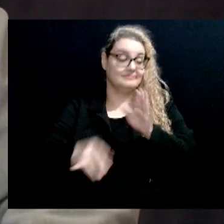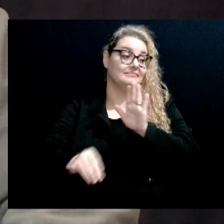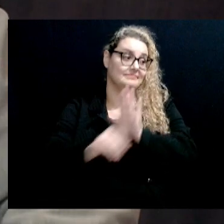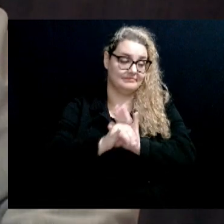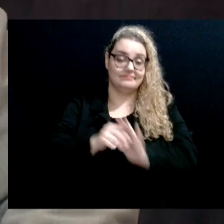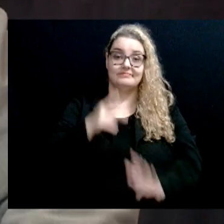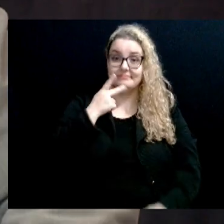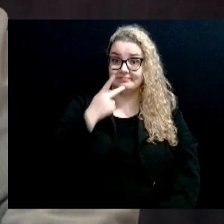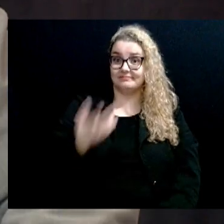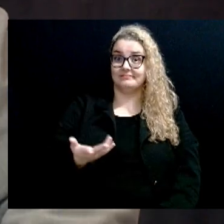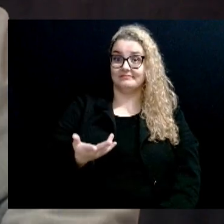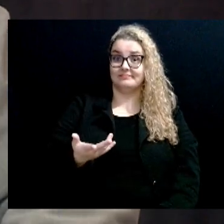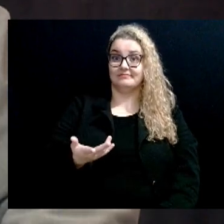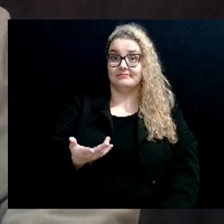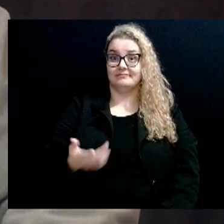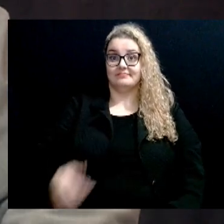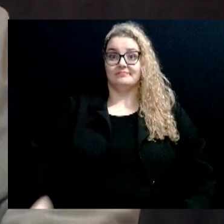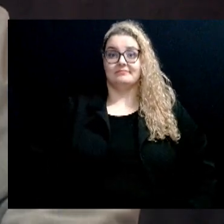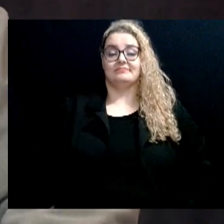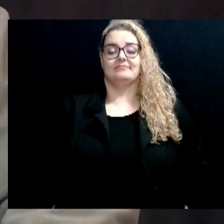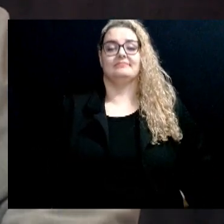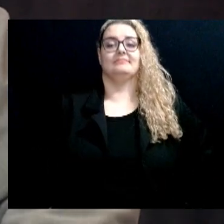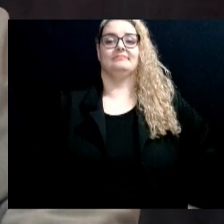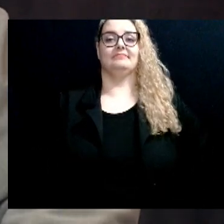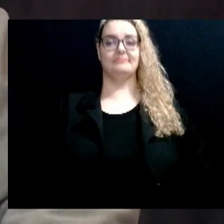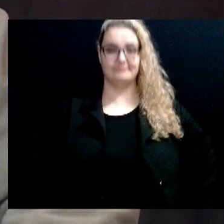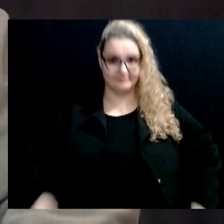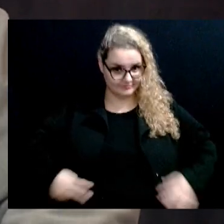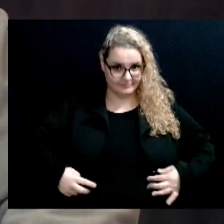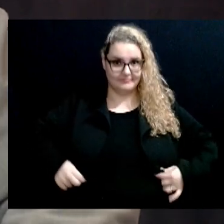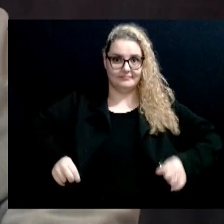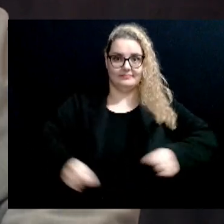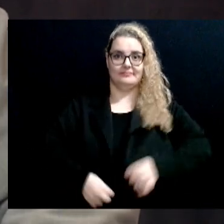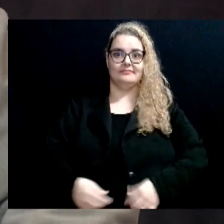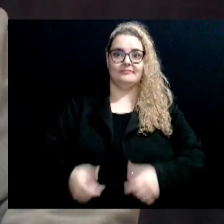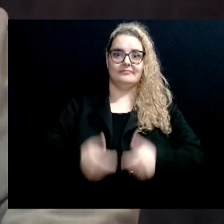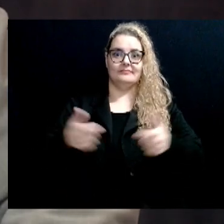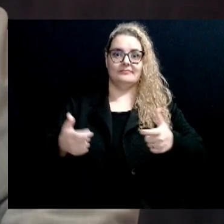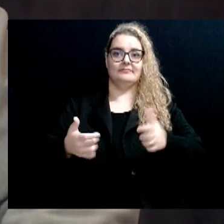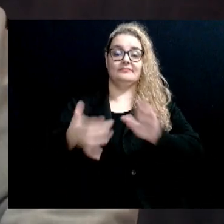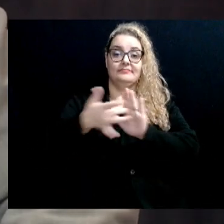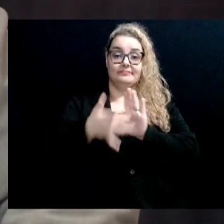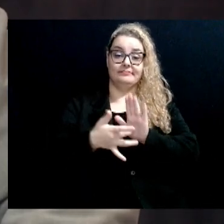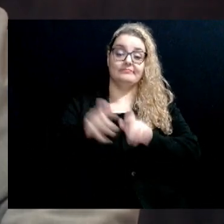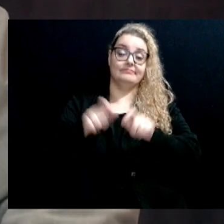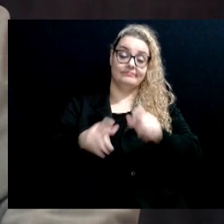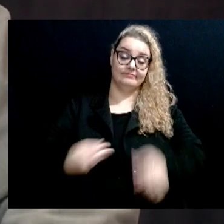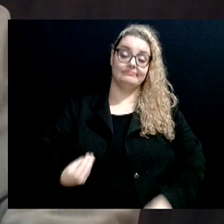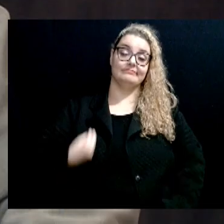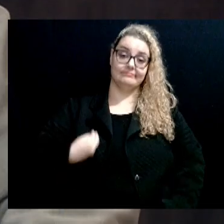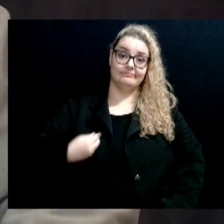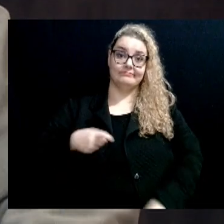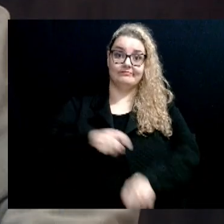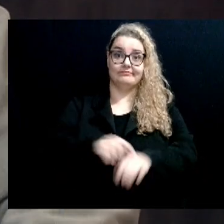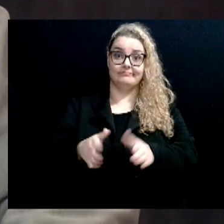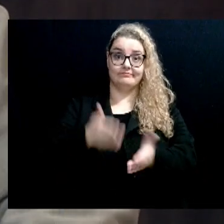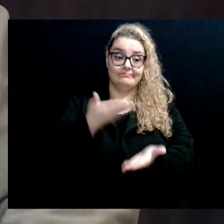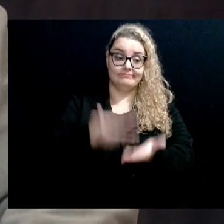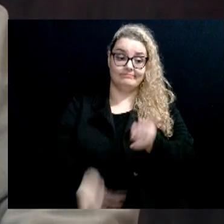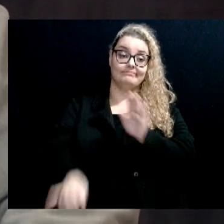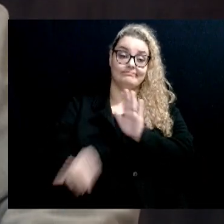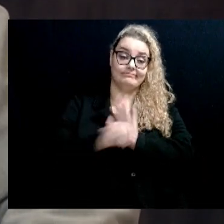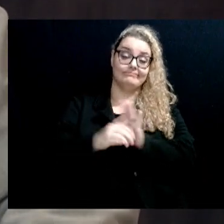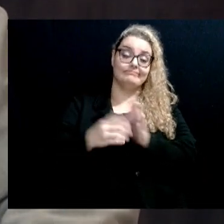essa seja a nossa grande pauta, porque o tanto de pessoa que passa por essa situação e realmente perde a identidade é a parte